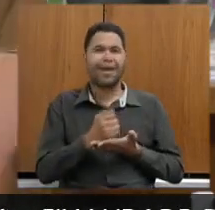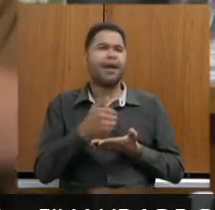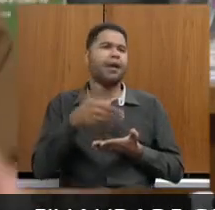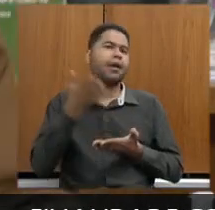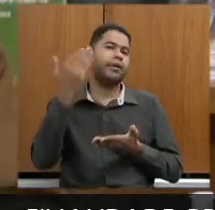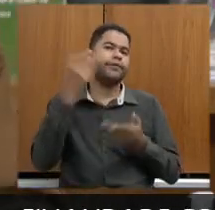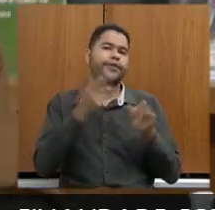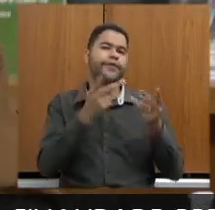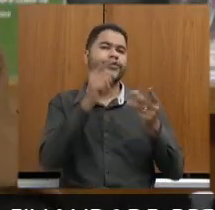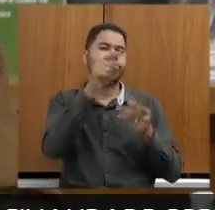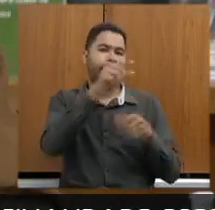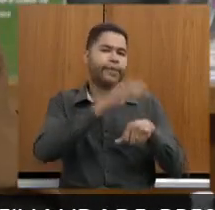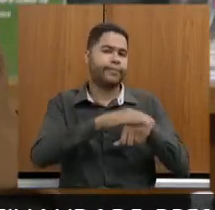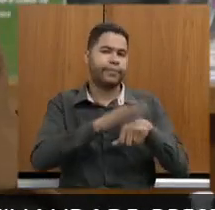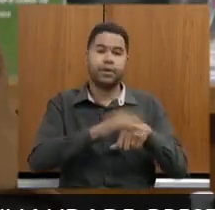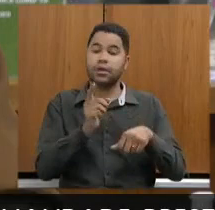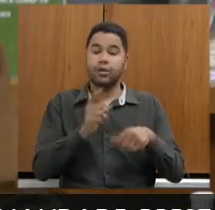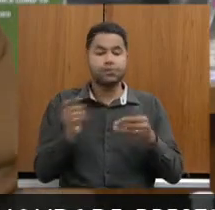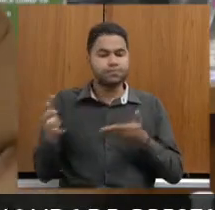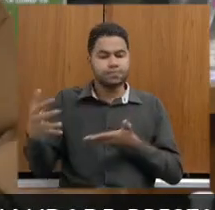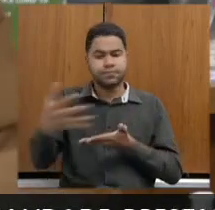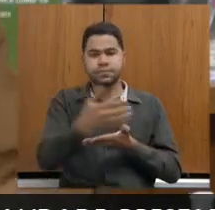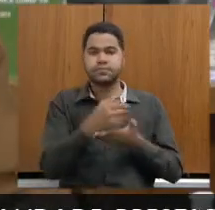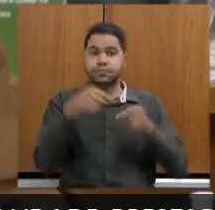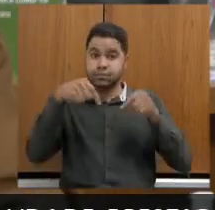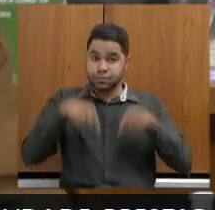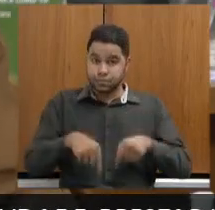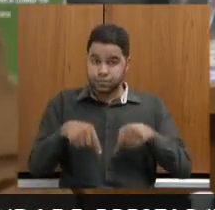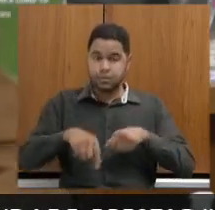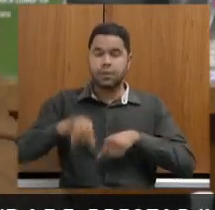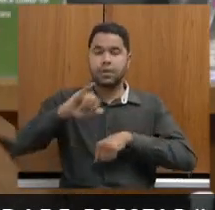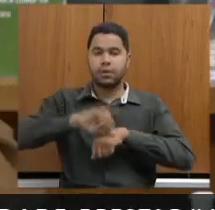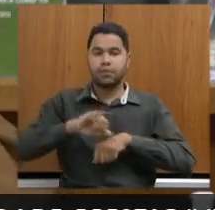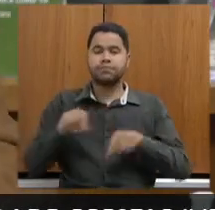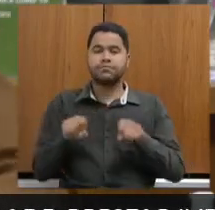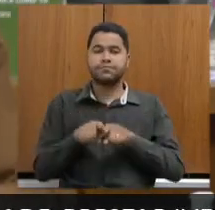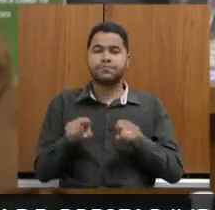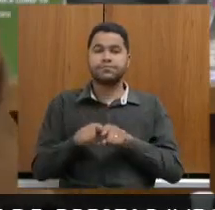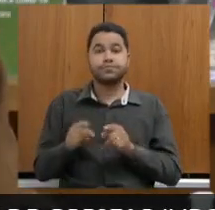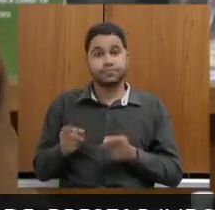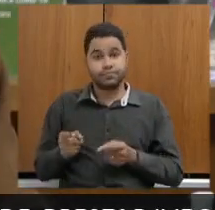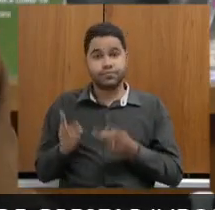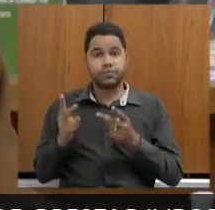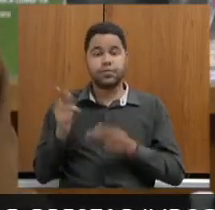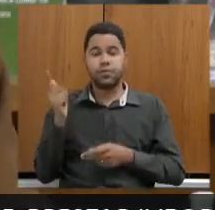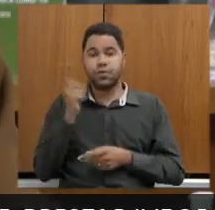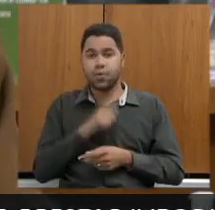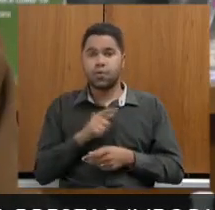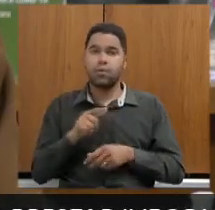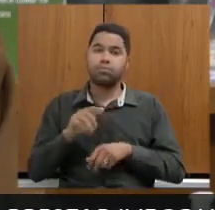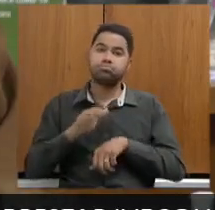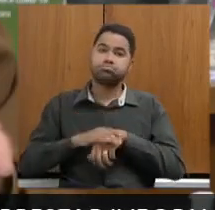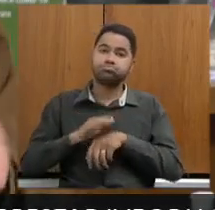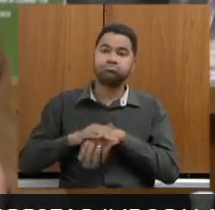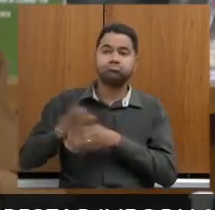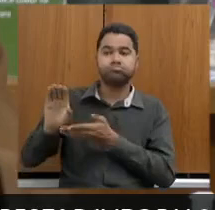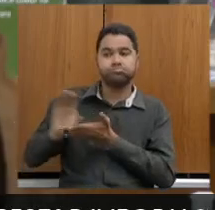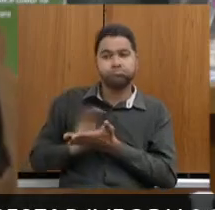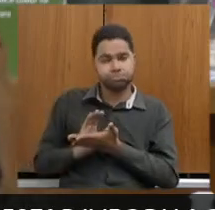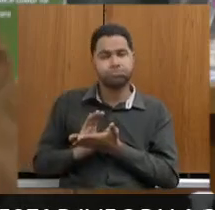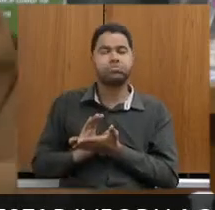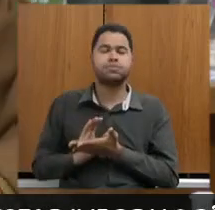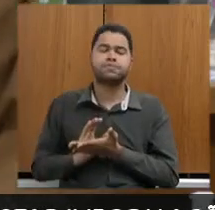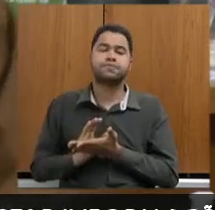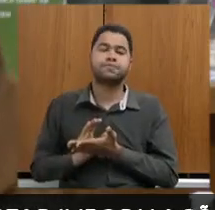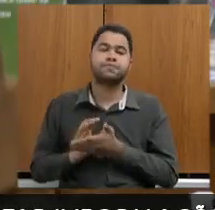com a venda desses dessa matéria-prima né vencida a gente também vai conseguir captar recursos e